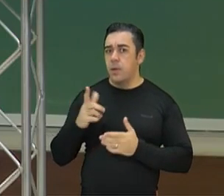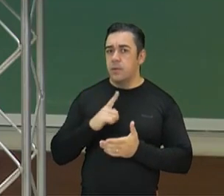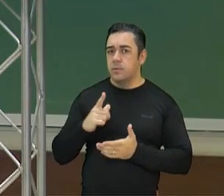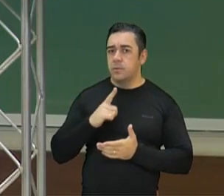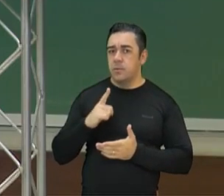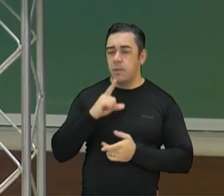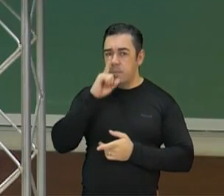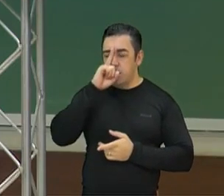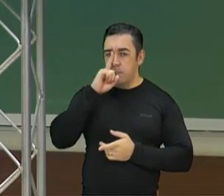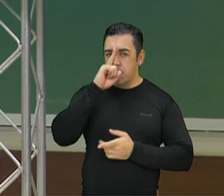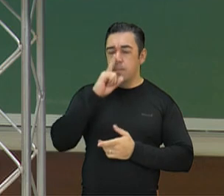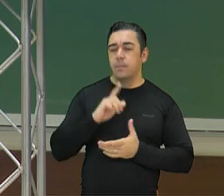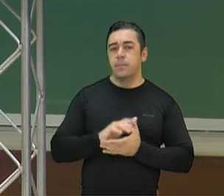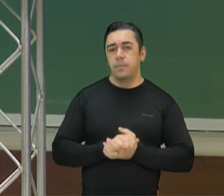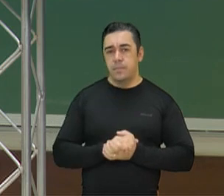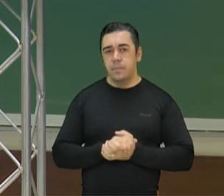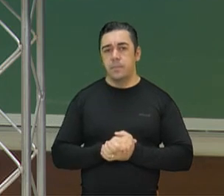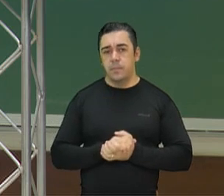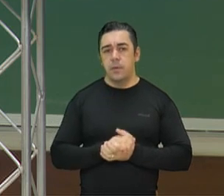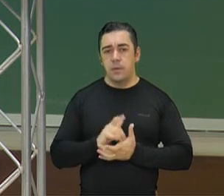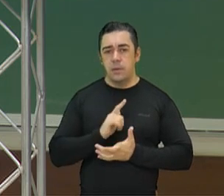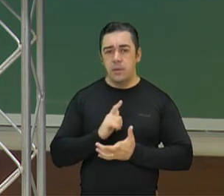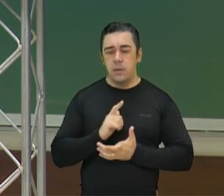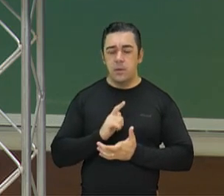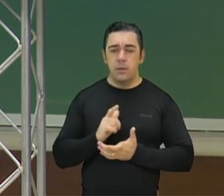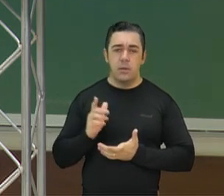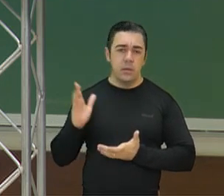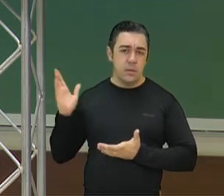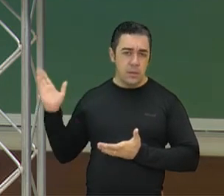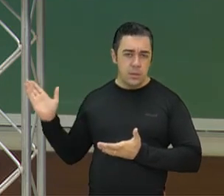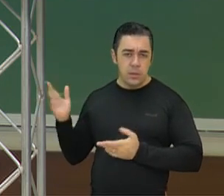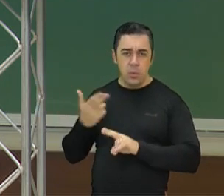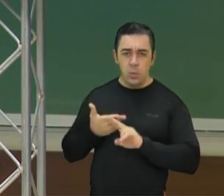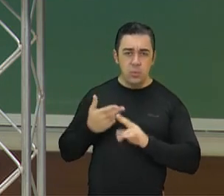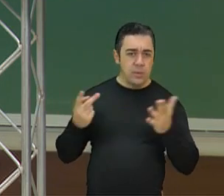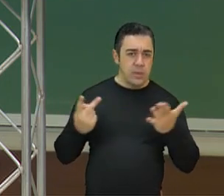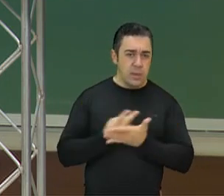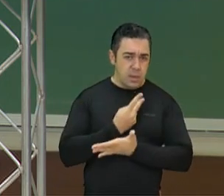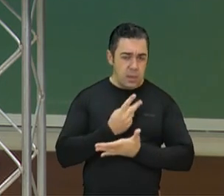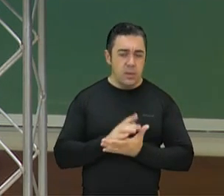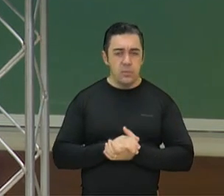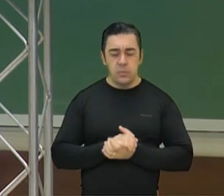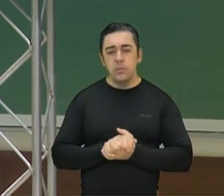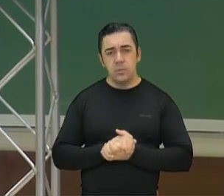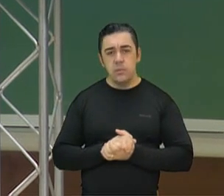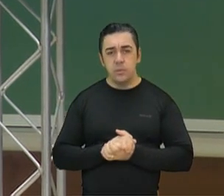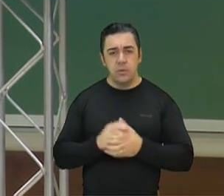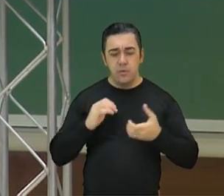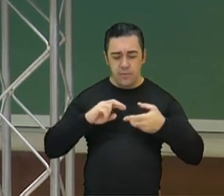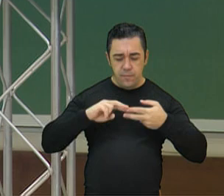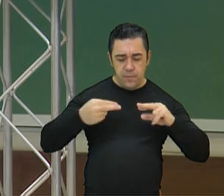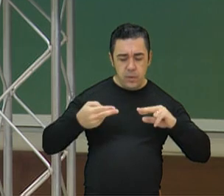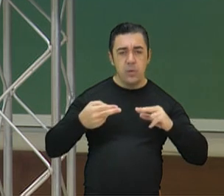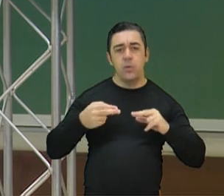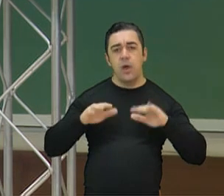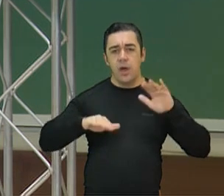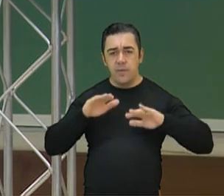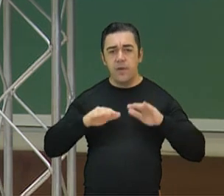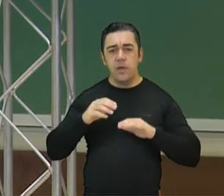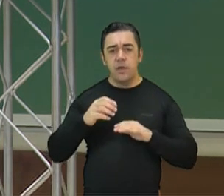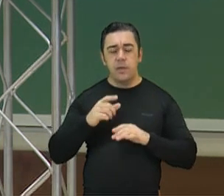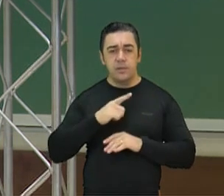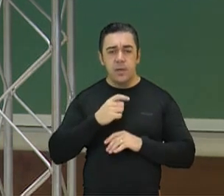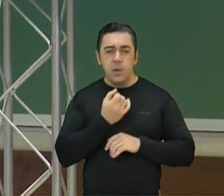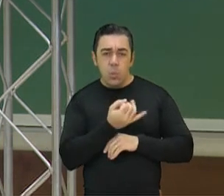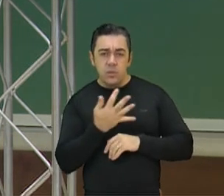acontecem com os condutores assim, o uso irregular dos condutores, às vezes até amperagem